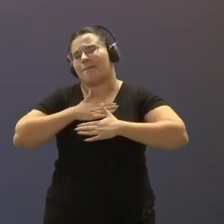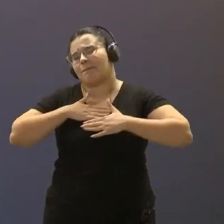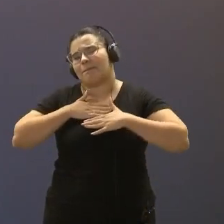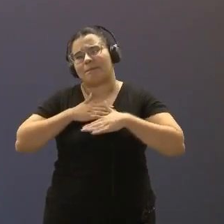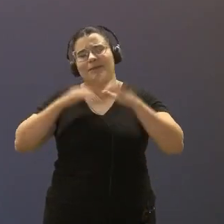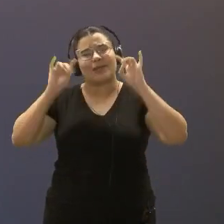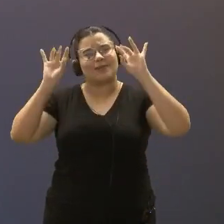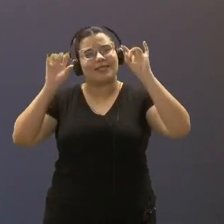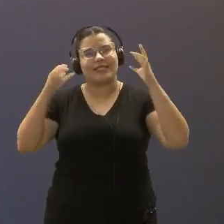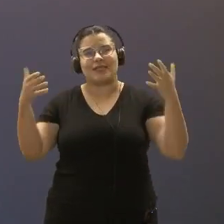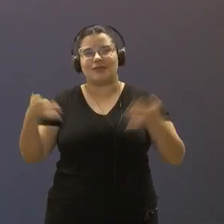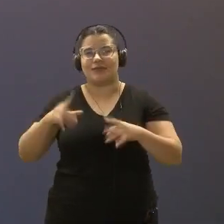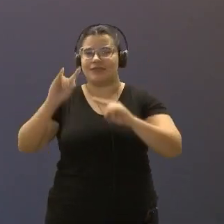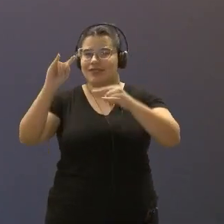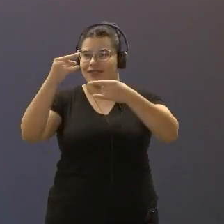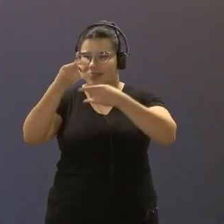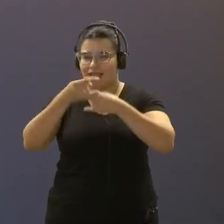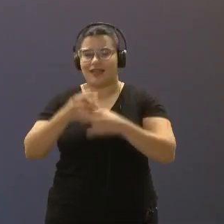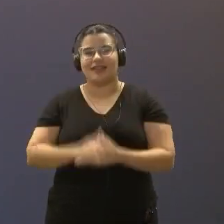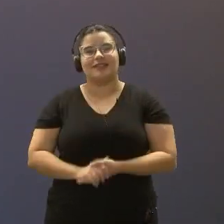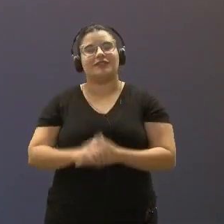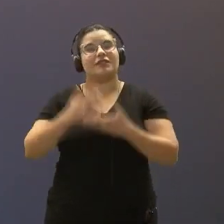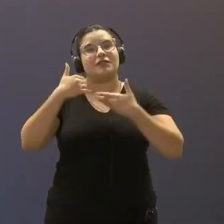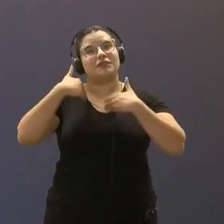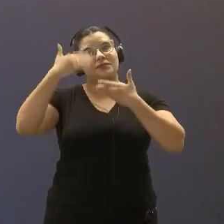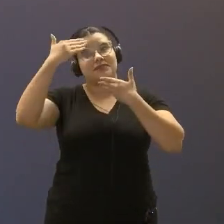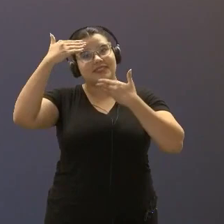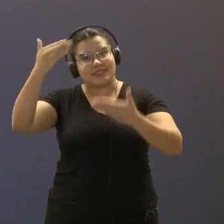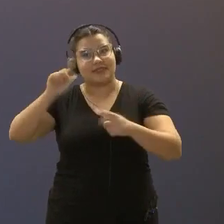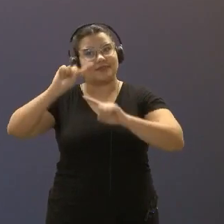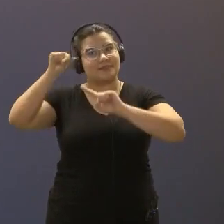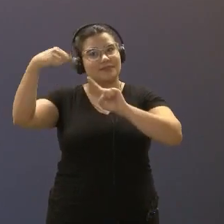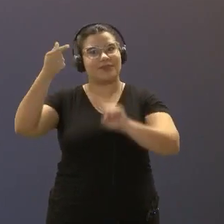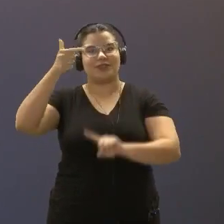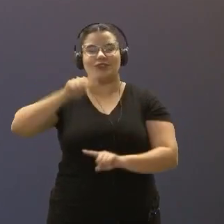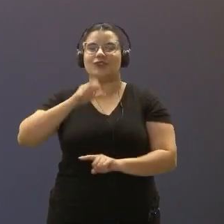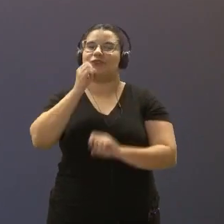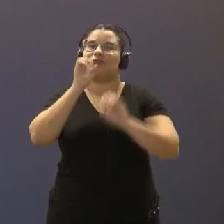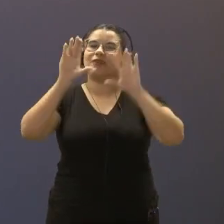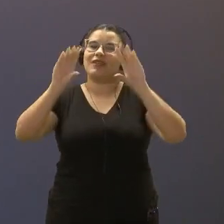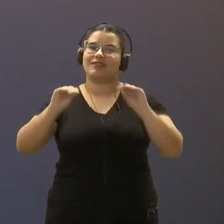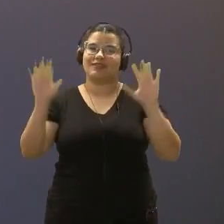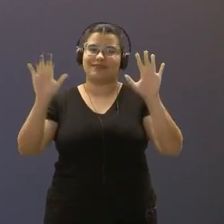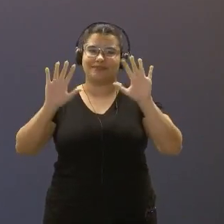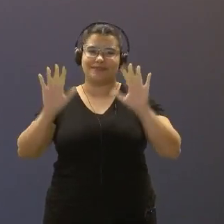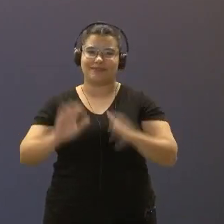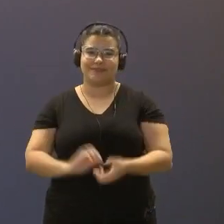enriquecedora a nossa live de hoje. Eu que agradeço e até uma nova oportunidade. Boa noite.